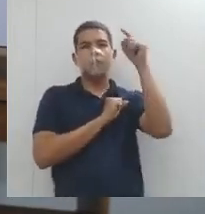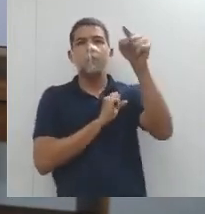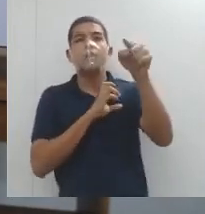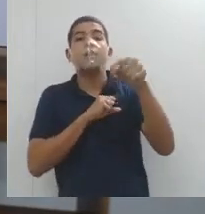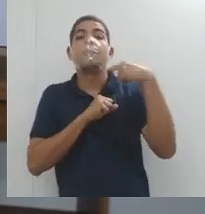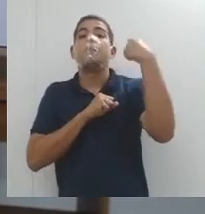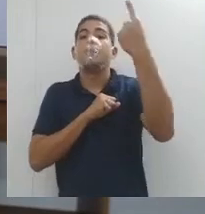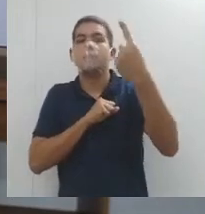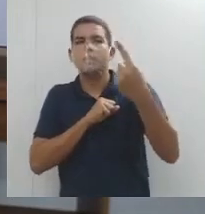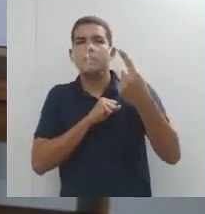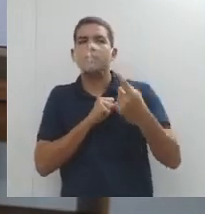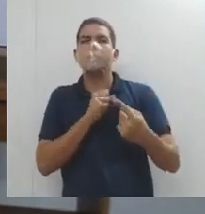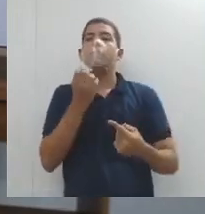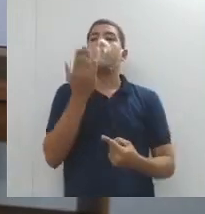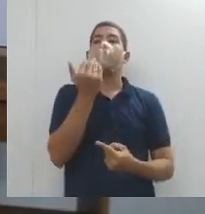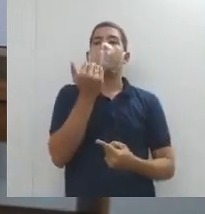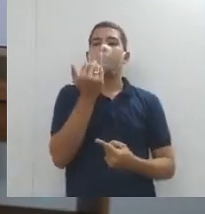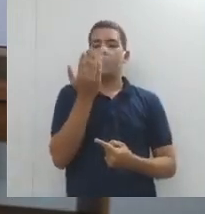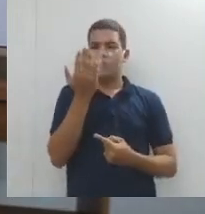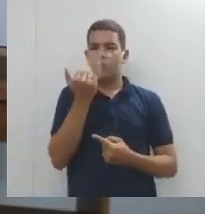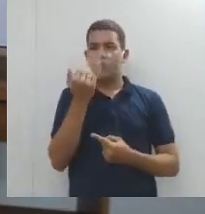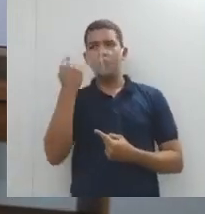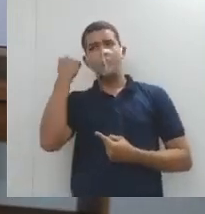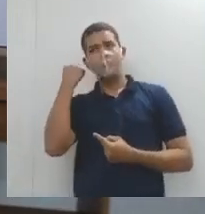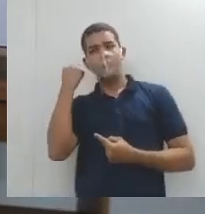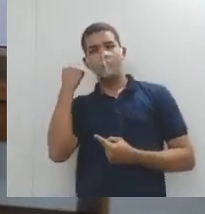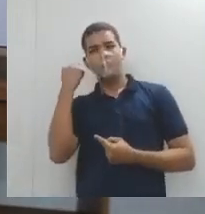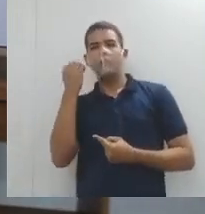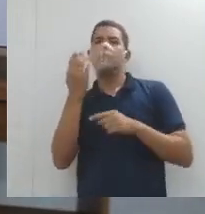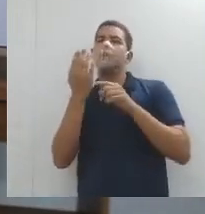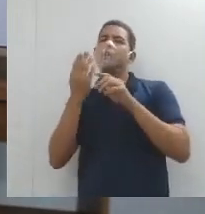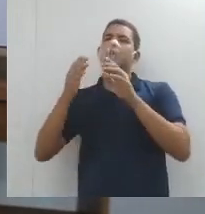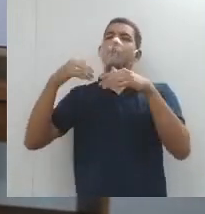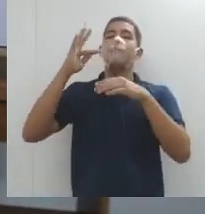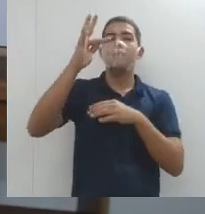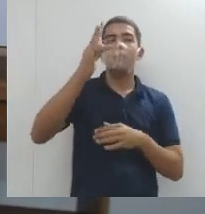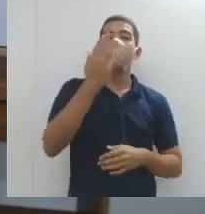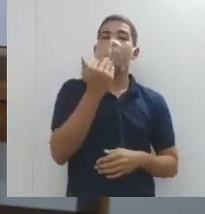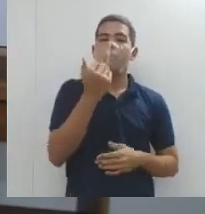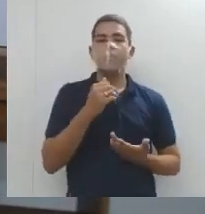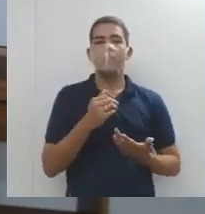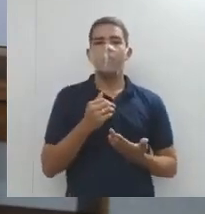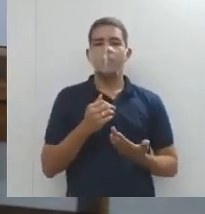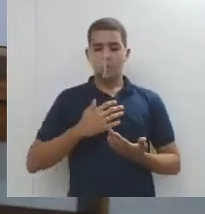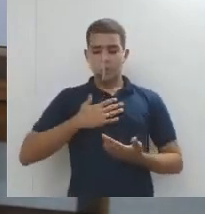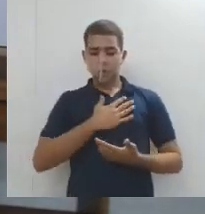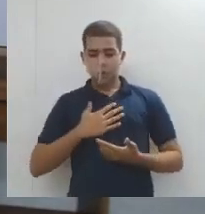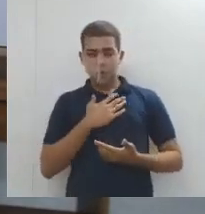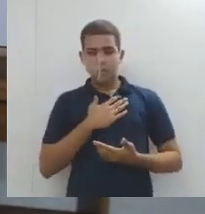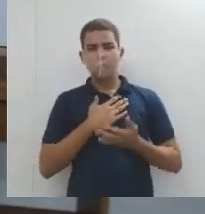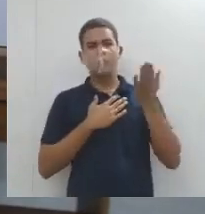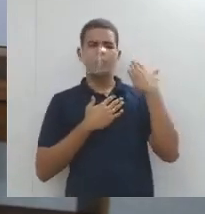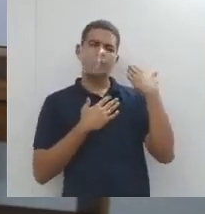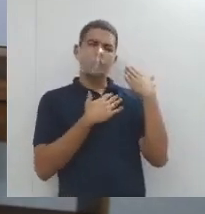Come, comi, comerei. Gosta, gostei, gostarei. Então,